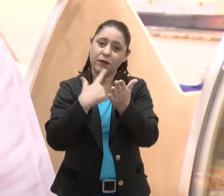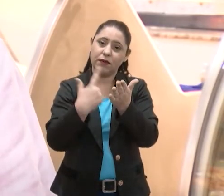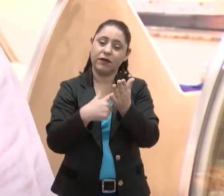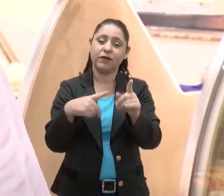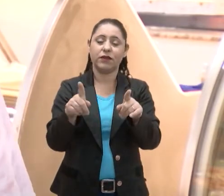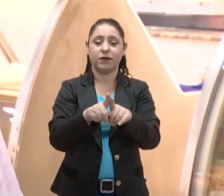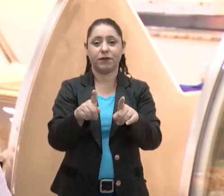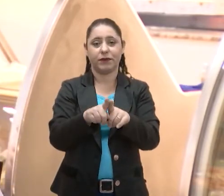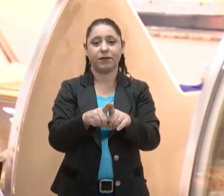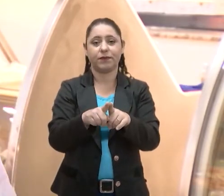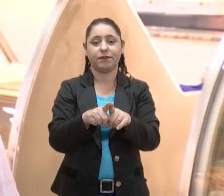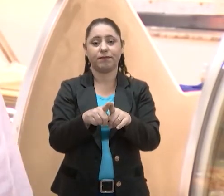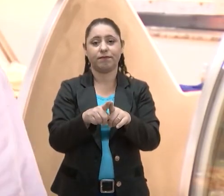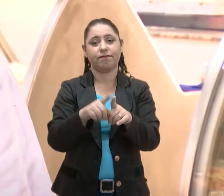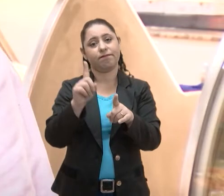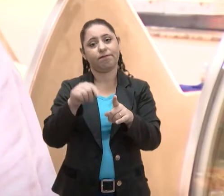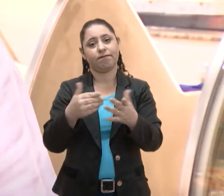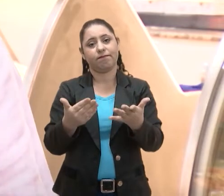né?